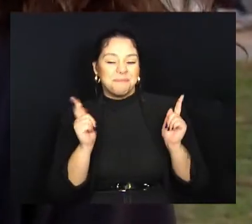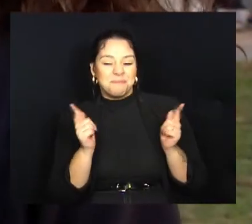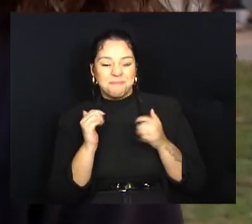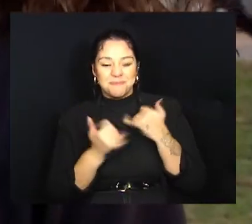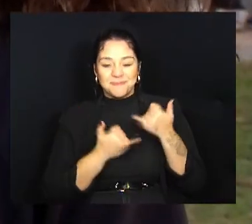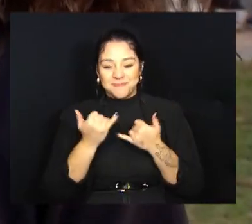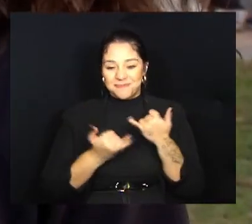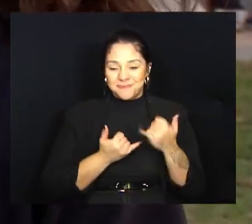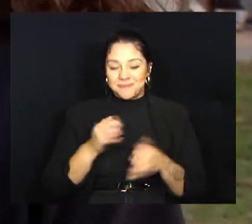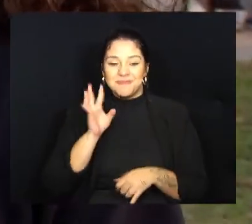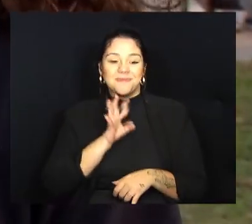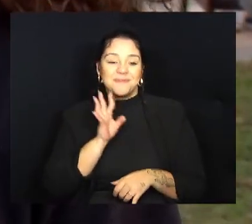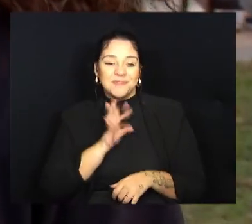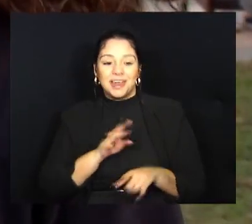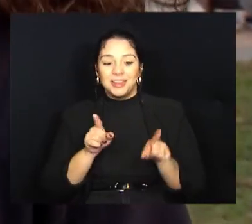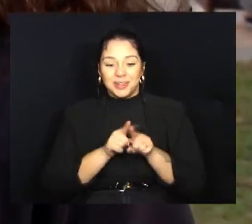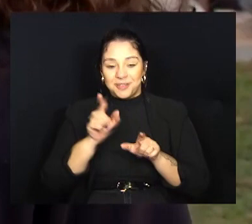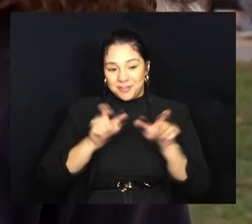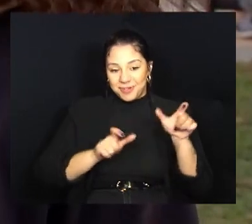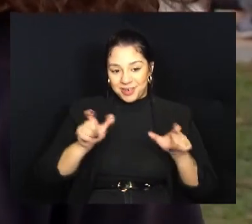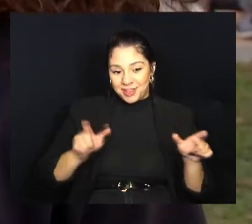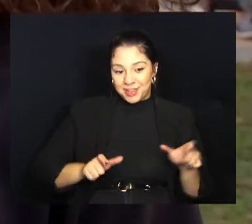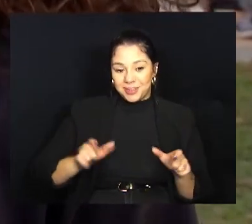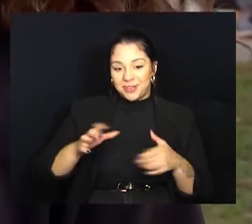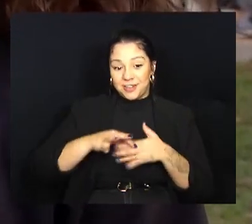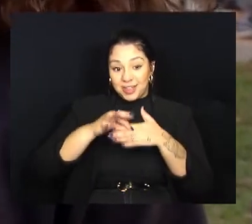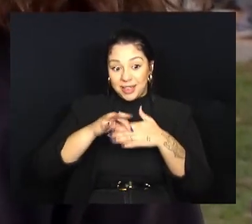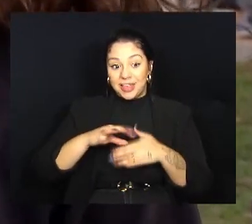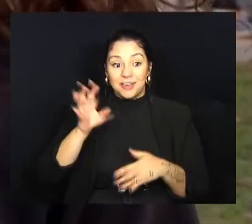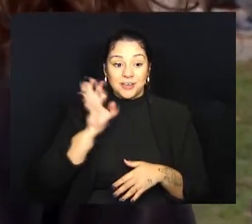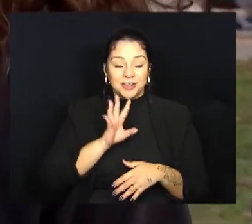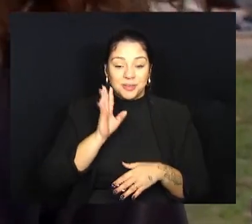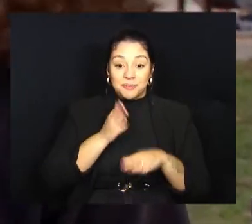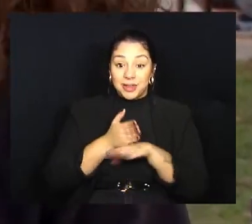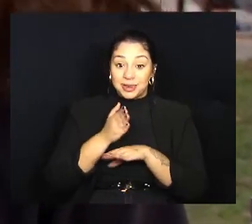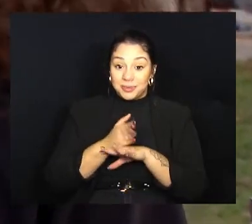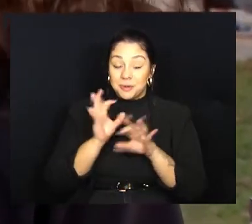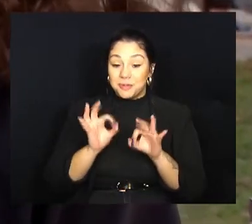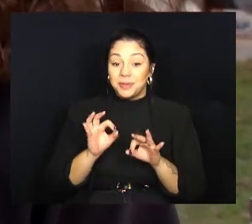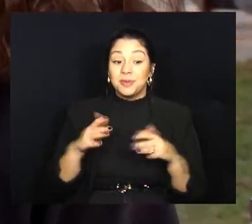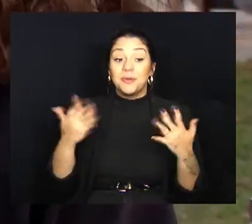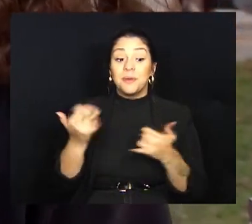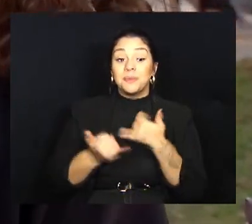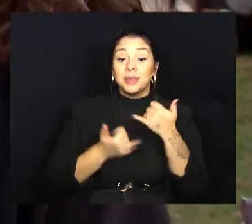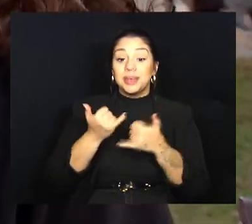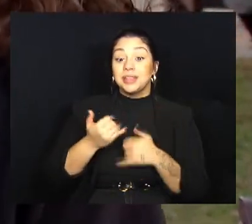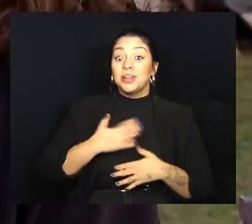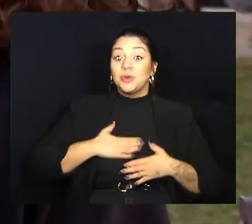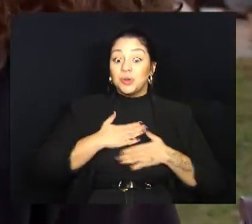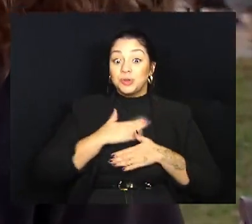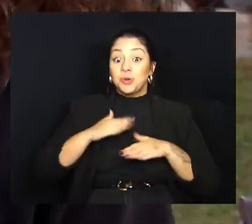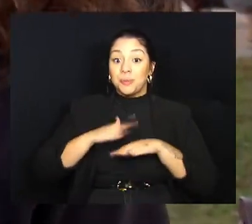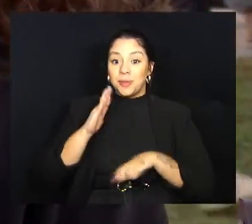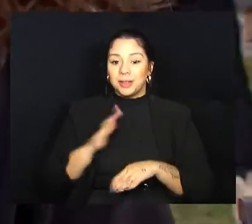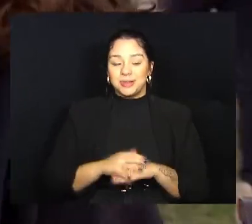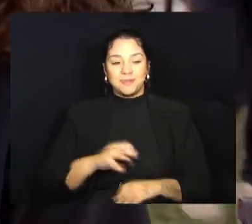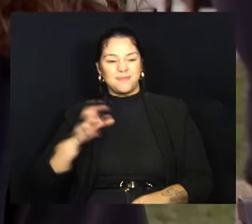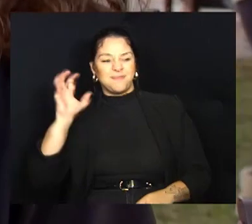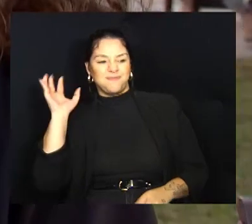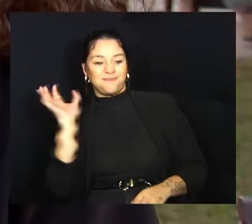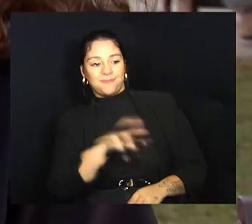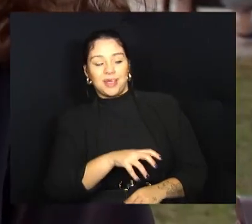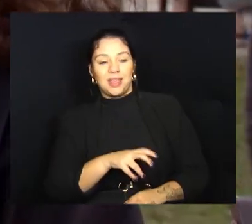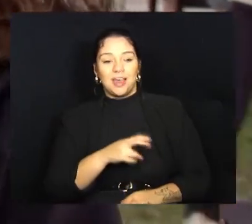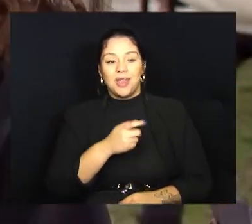os tios também. Eles participam bastante. Qual brincadeira até agora você gostou mais? Queimada russa. Por